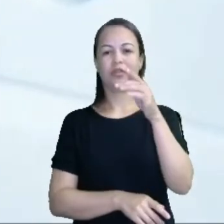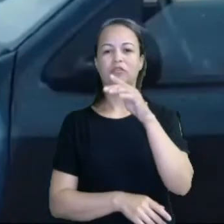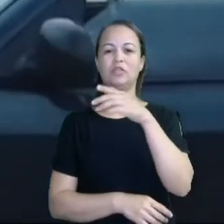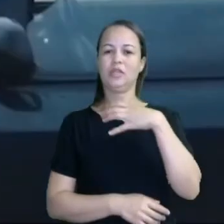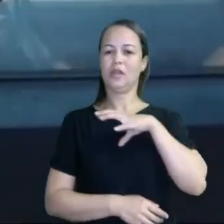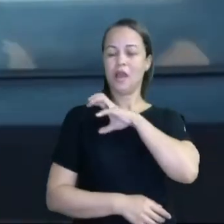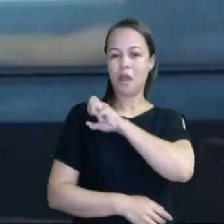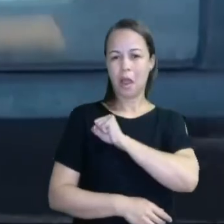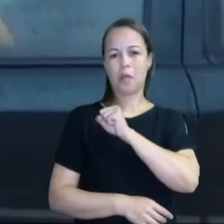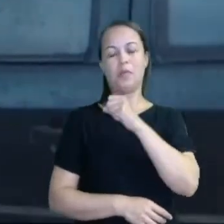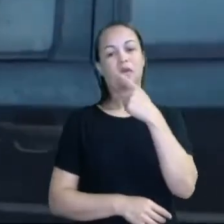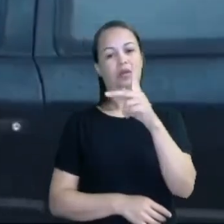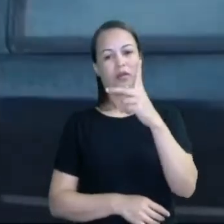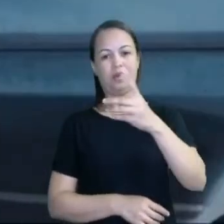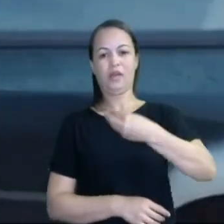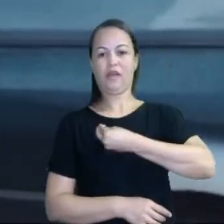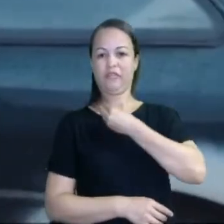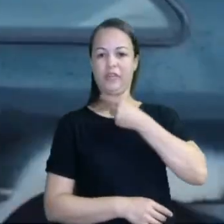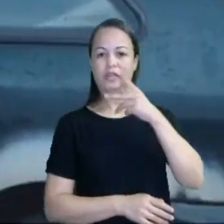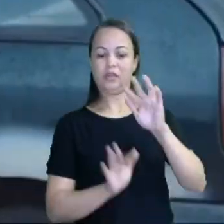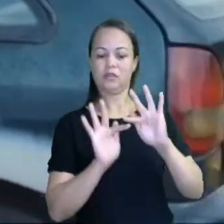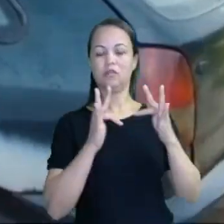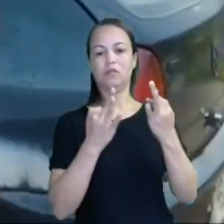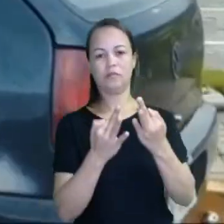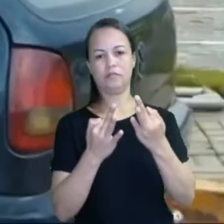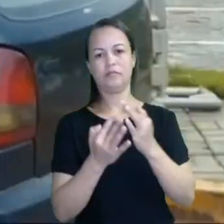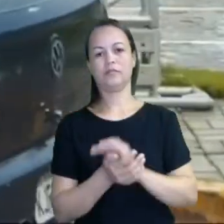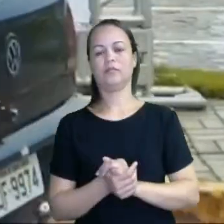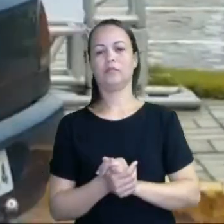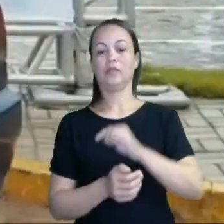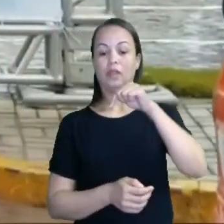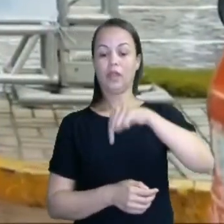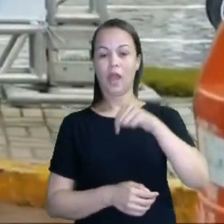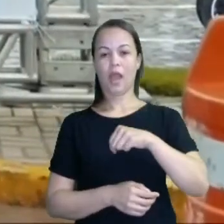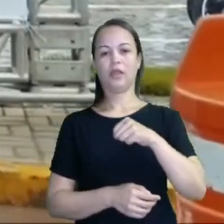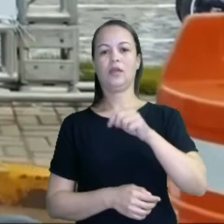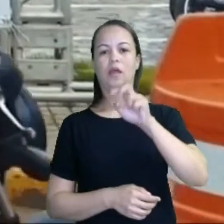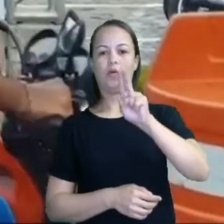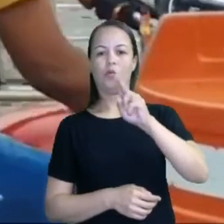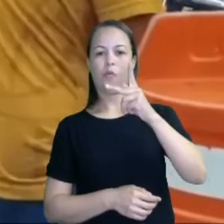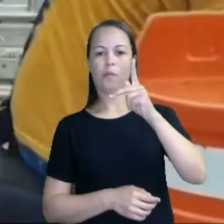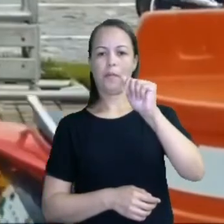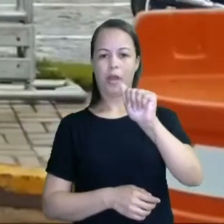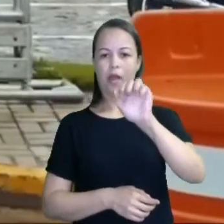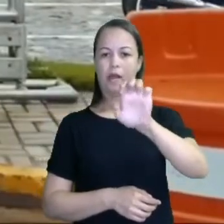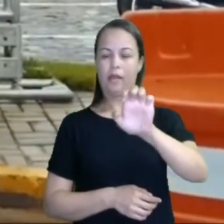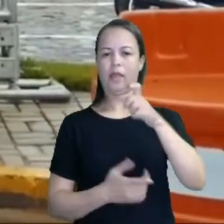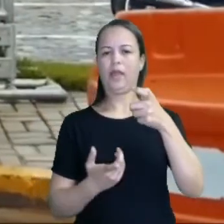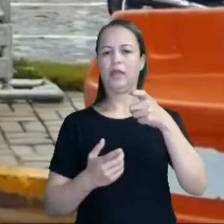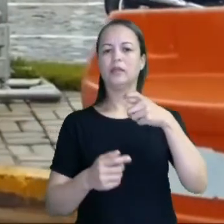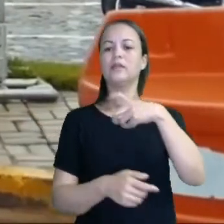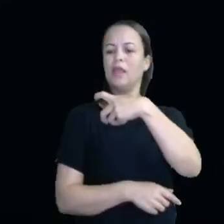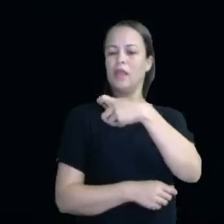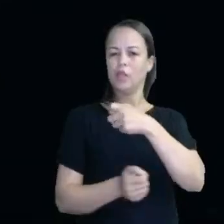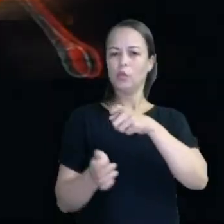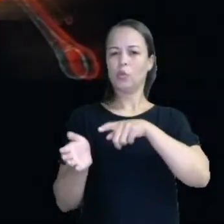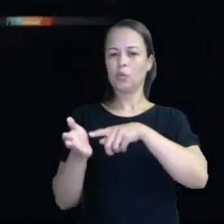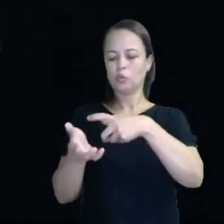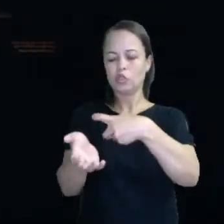família. Aqui na UPAE, nós estamos disponibilizando os testes de SWAB, os testes